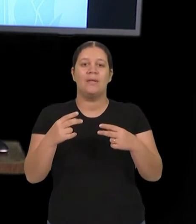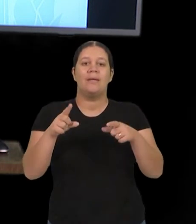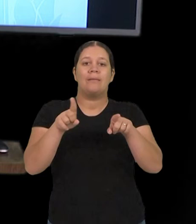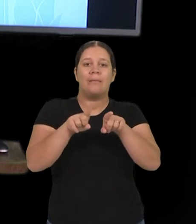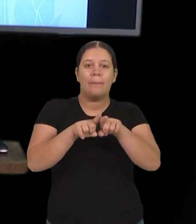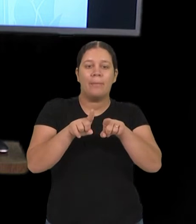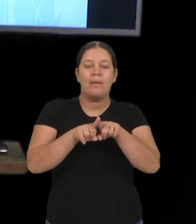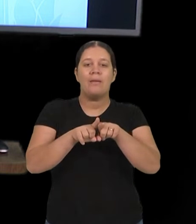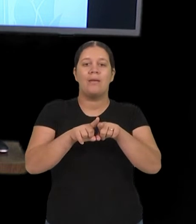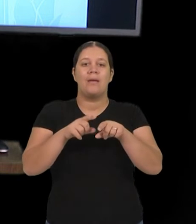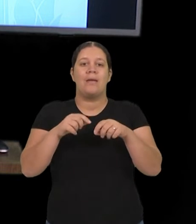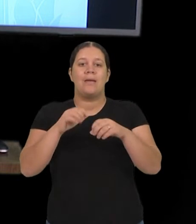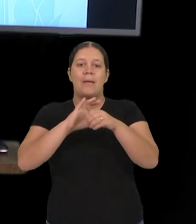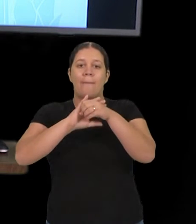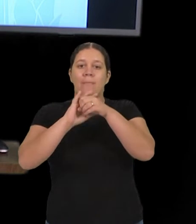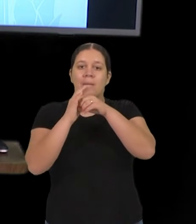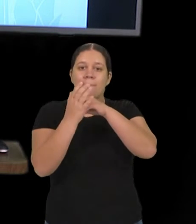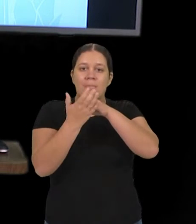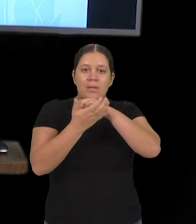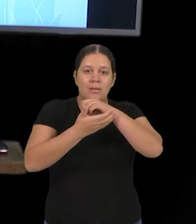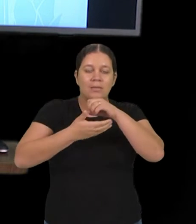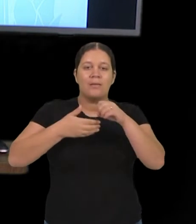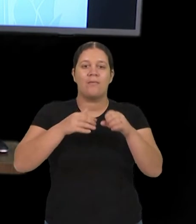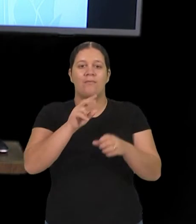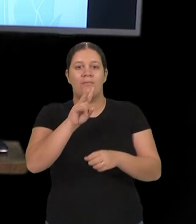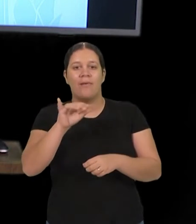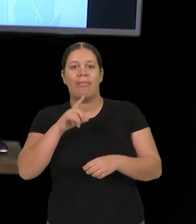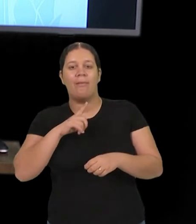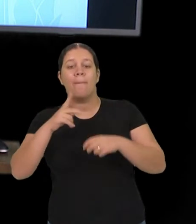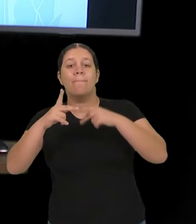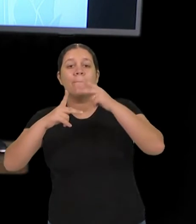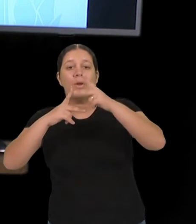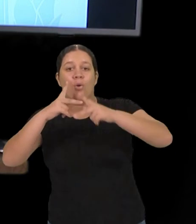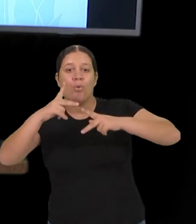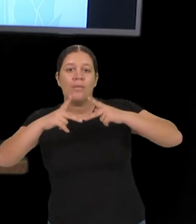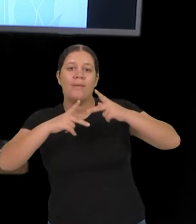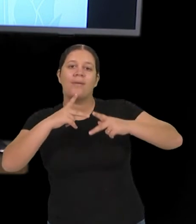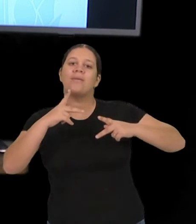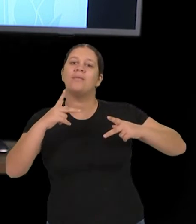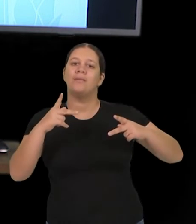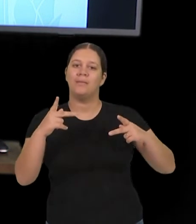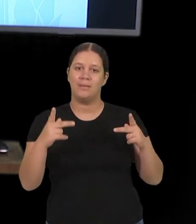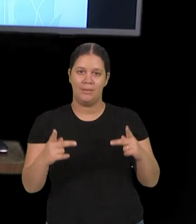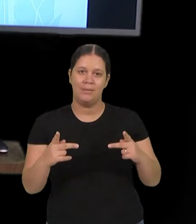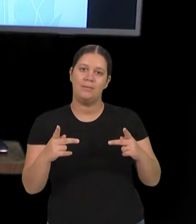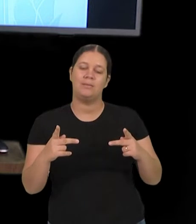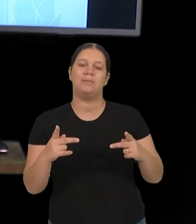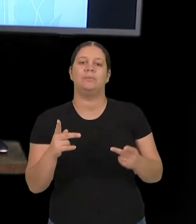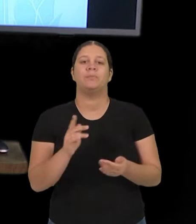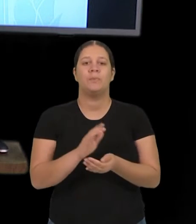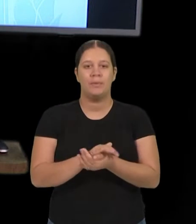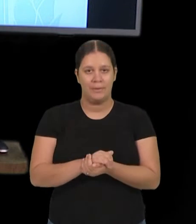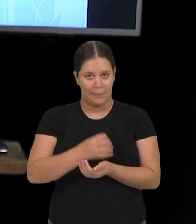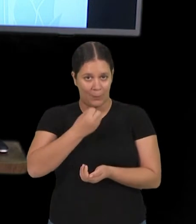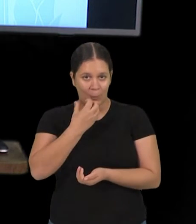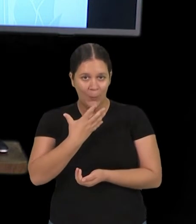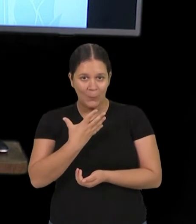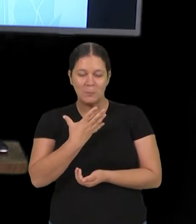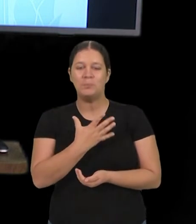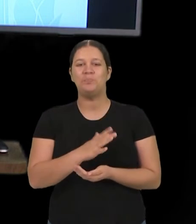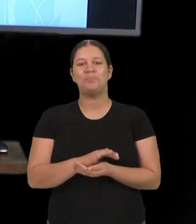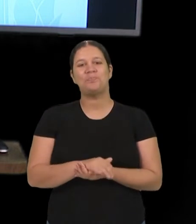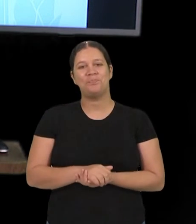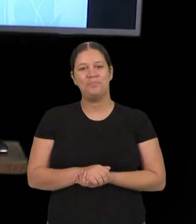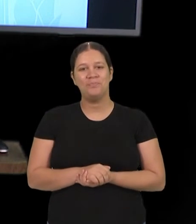das ferramentas que a membrana vai ter é justamente essas proteínas. São justamente essas proteínas,